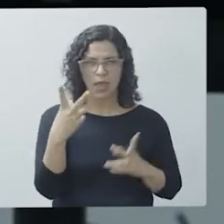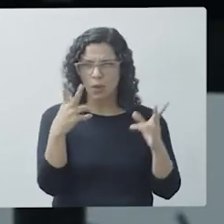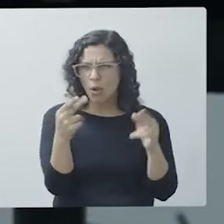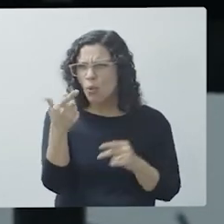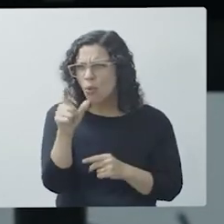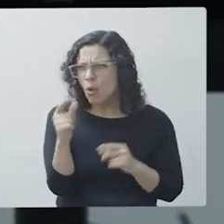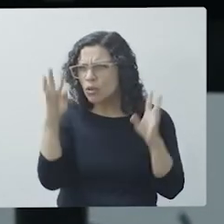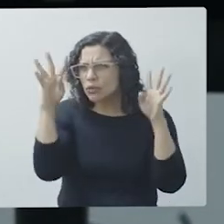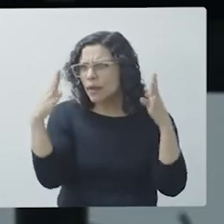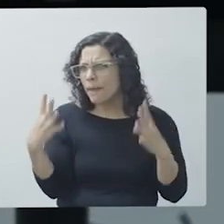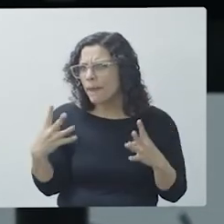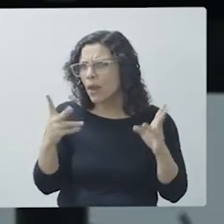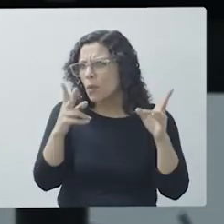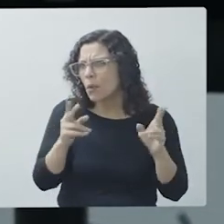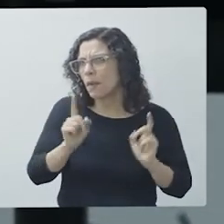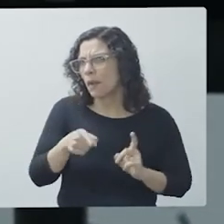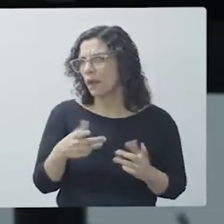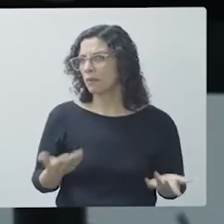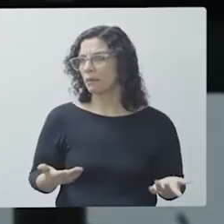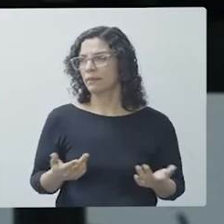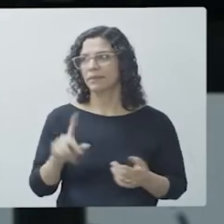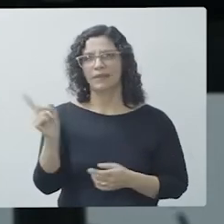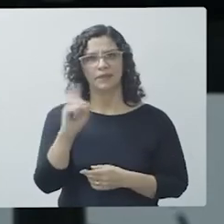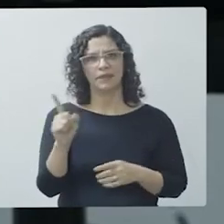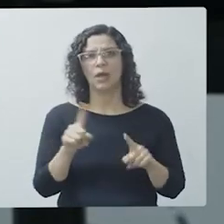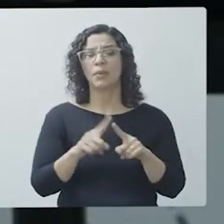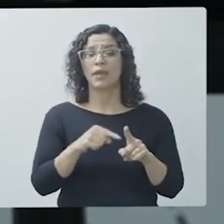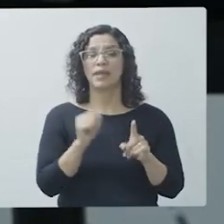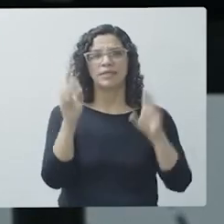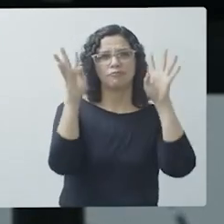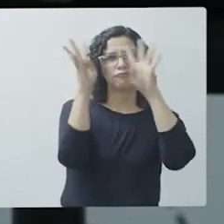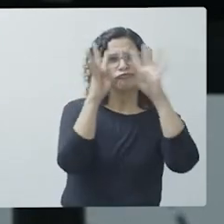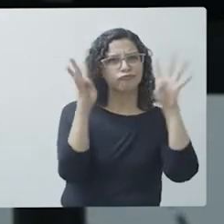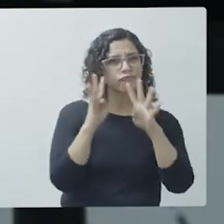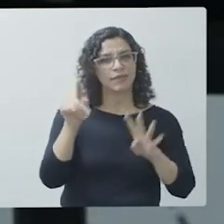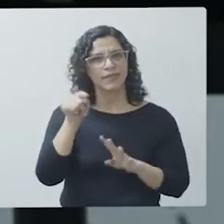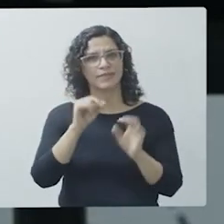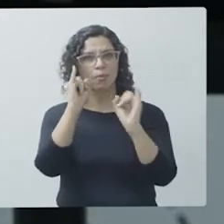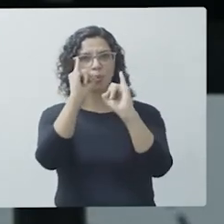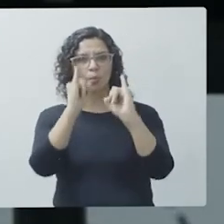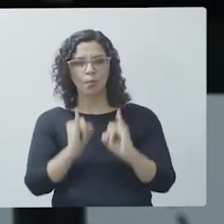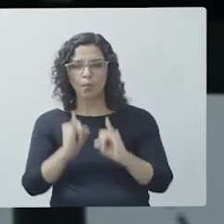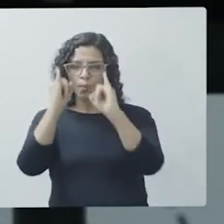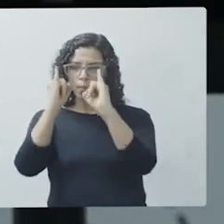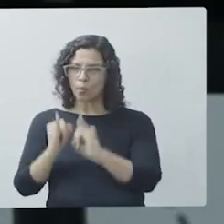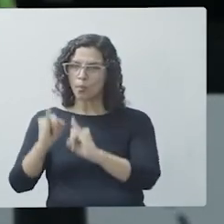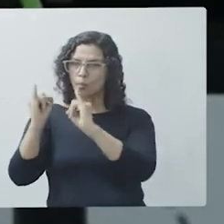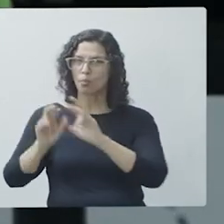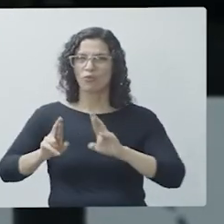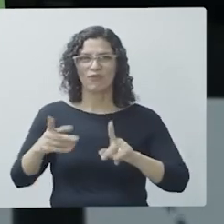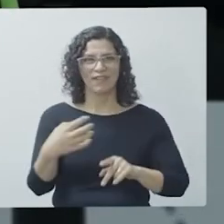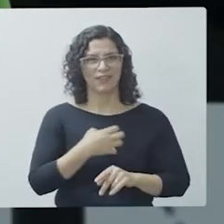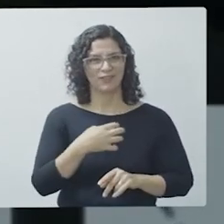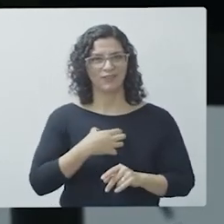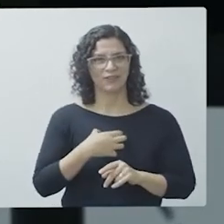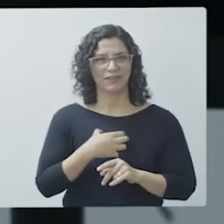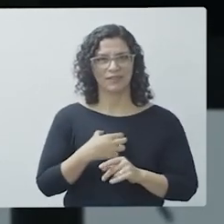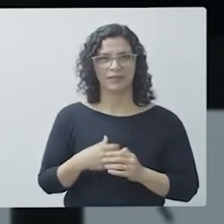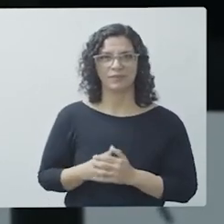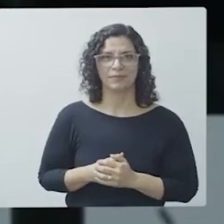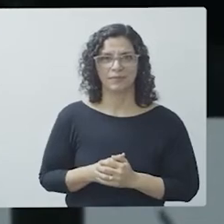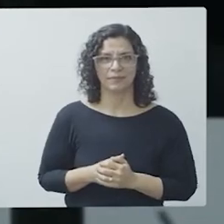Será que vai ficar igual o outro cabelo? Não, né? Porque esse aqui